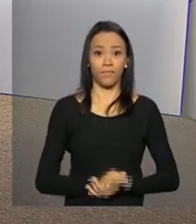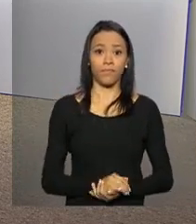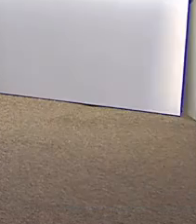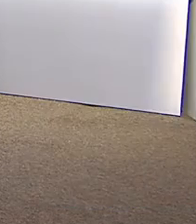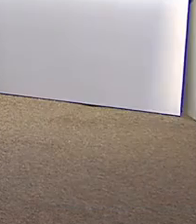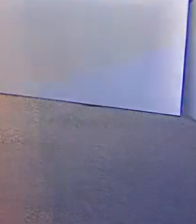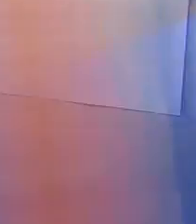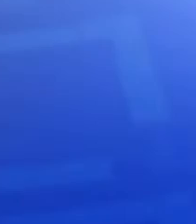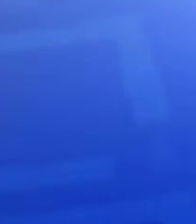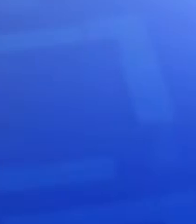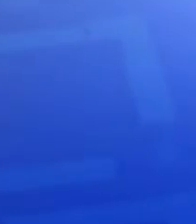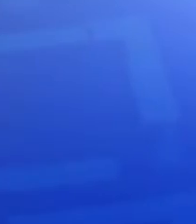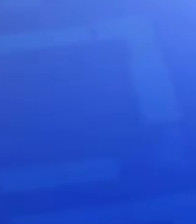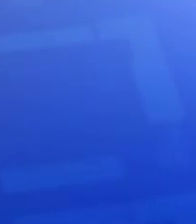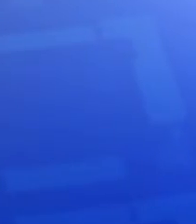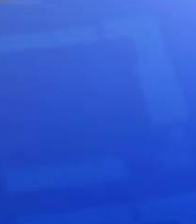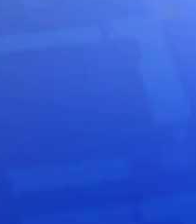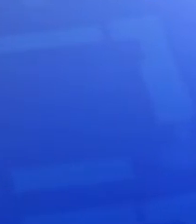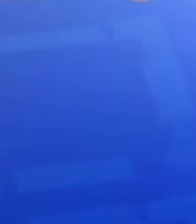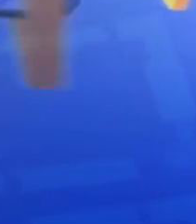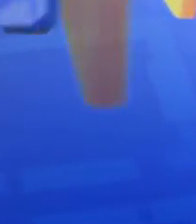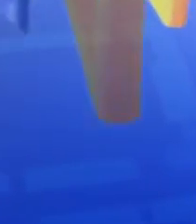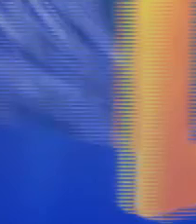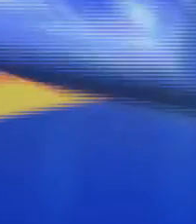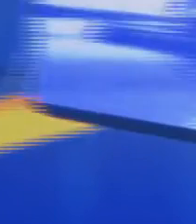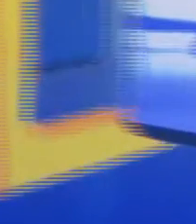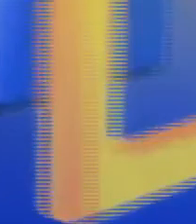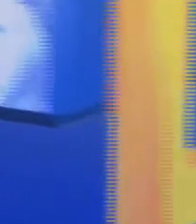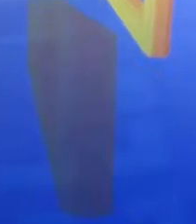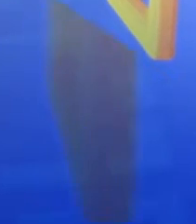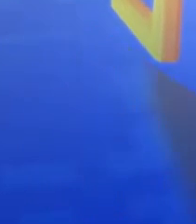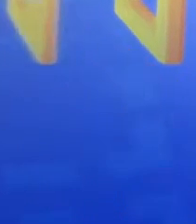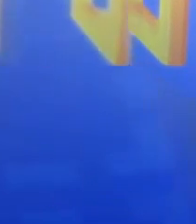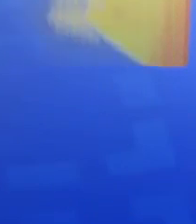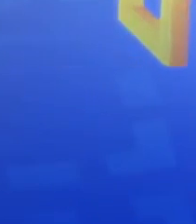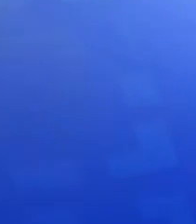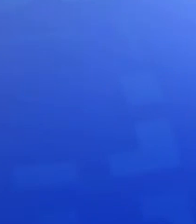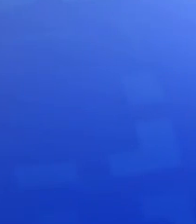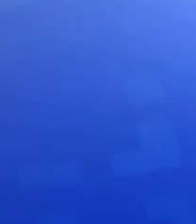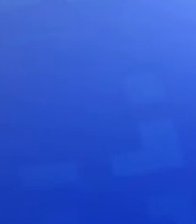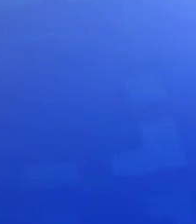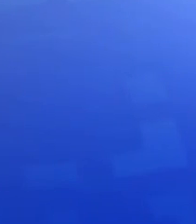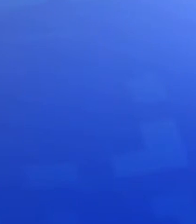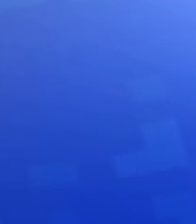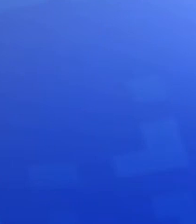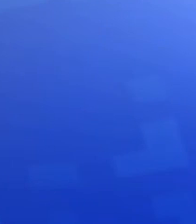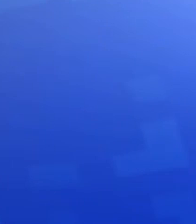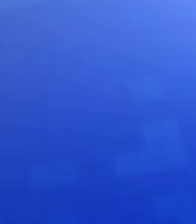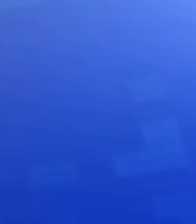Tchau, tchau.